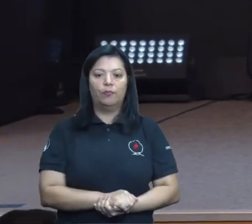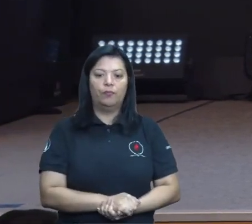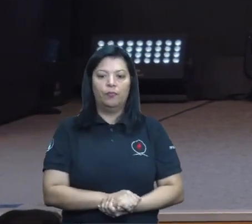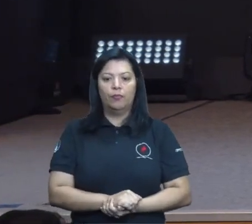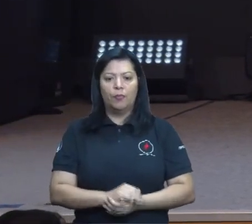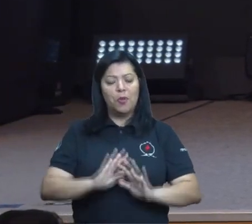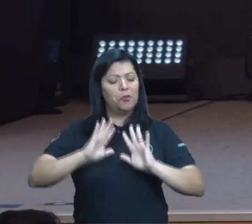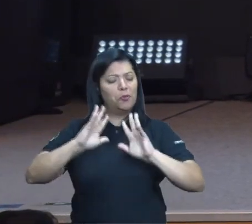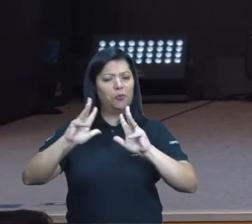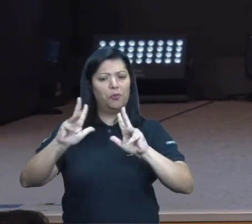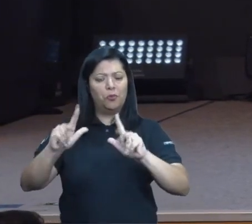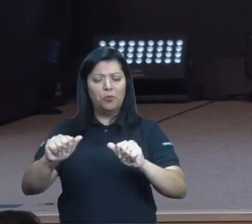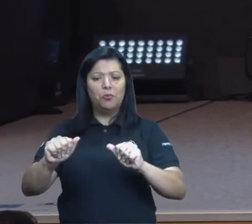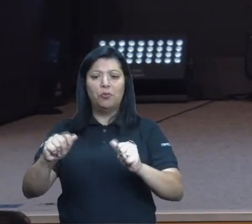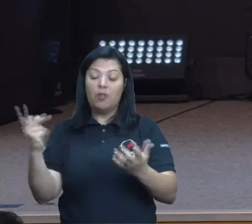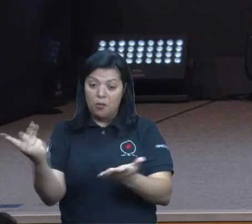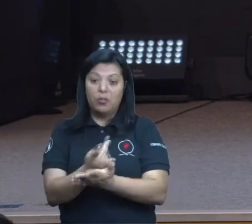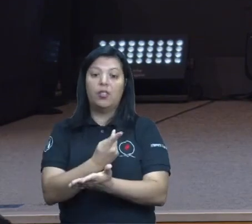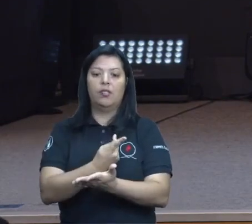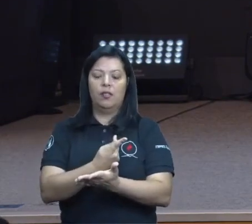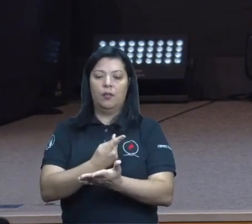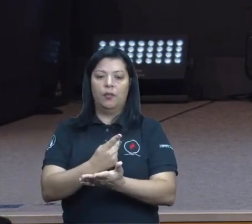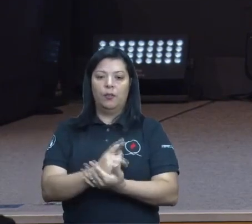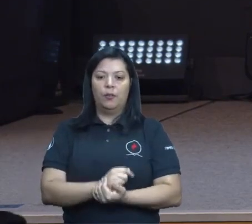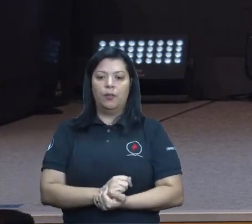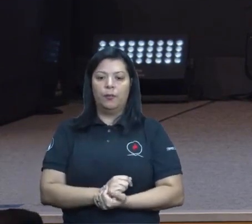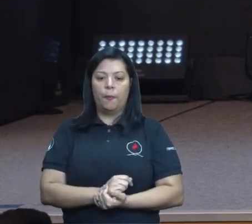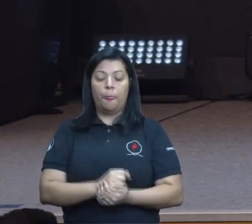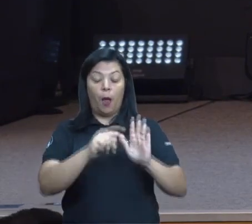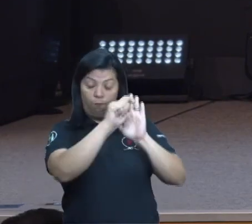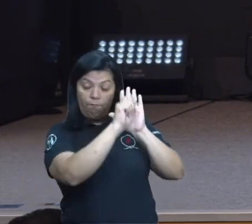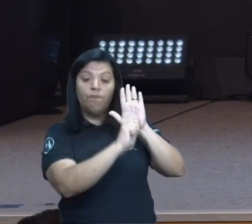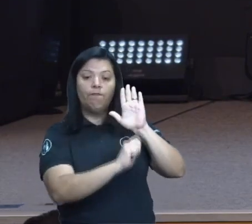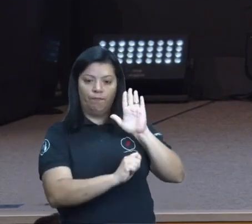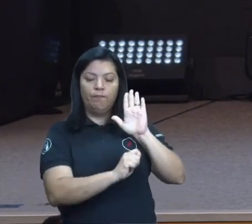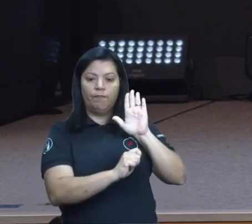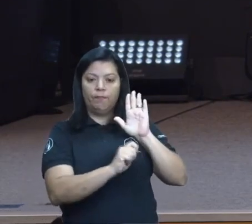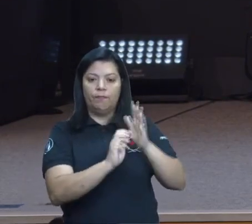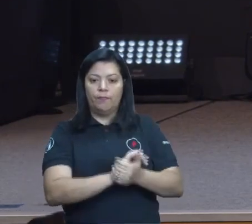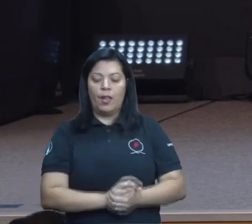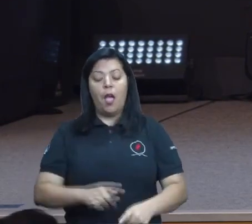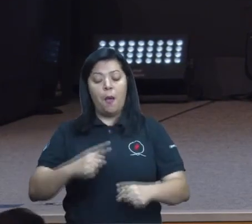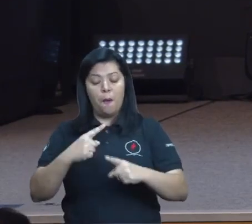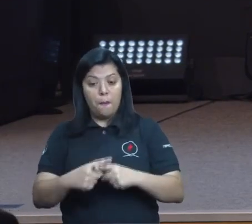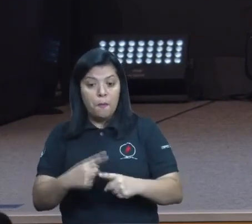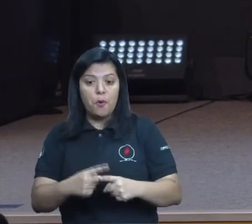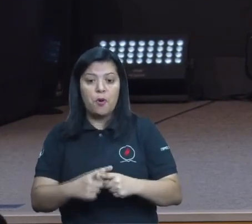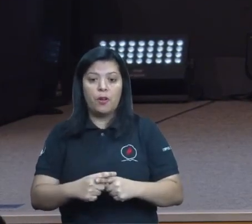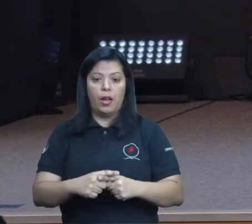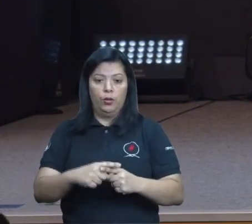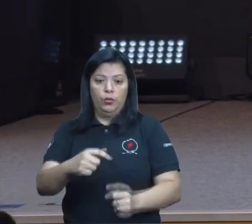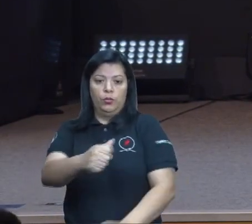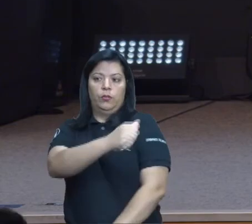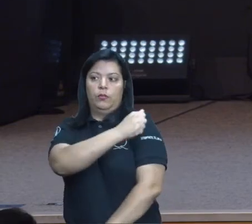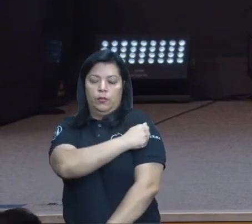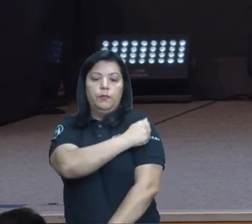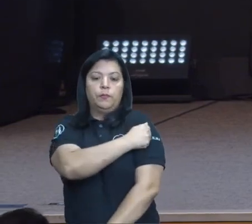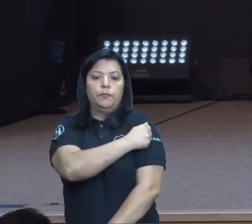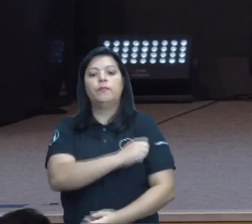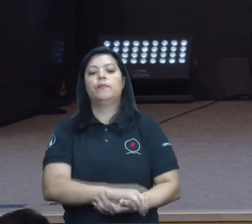tudo que aconteceu aqui só foi possível porque um homem teve uma preocupação de trazer o céu